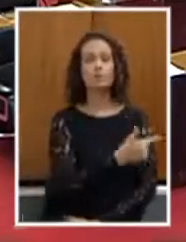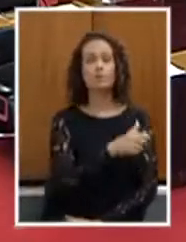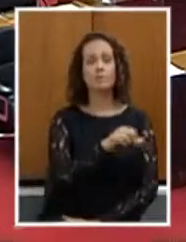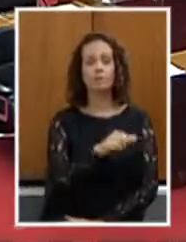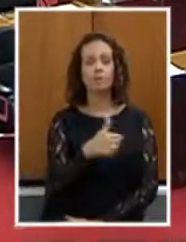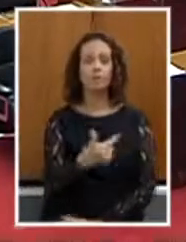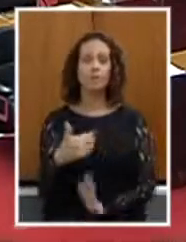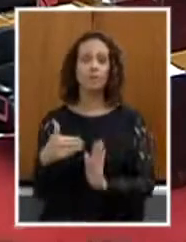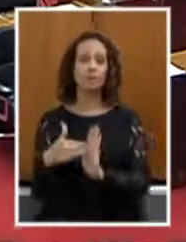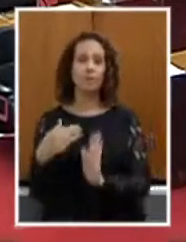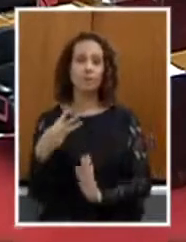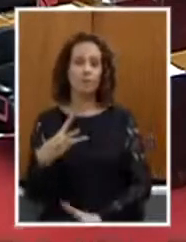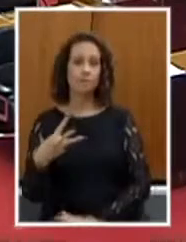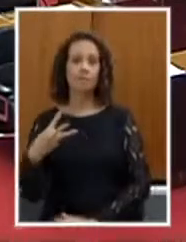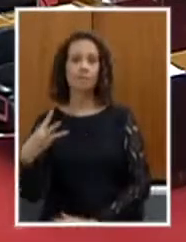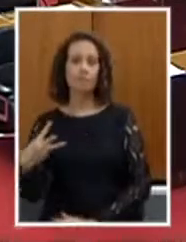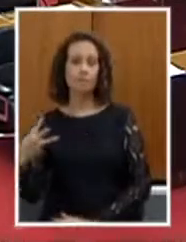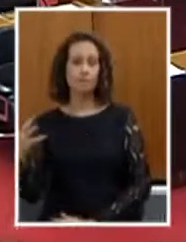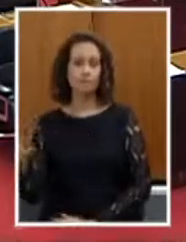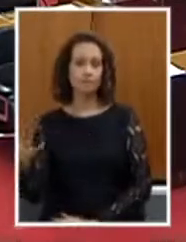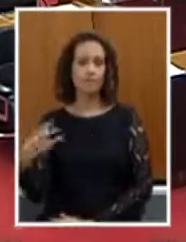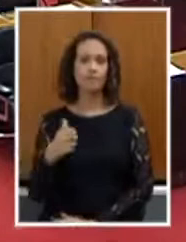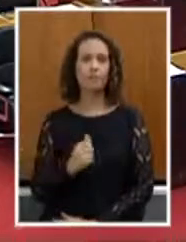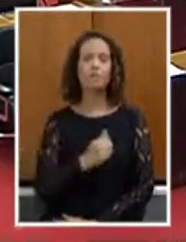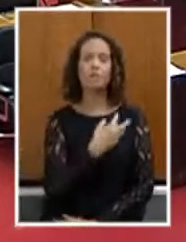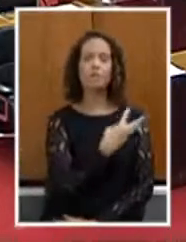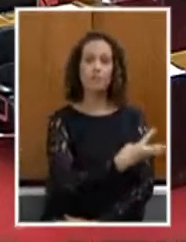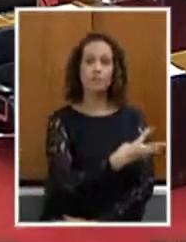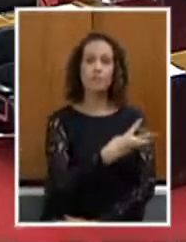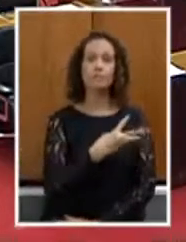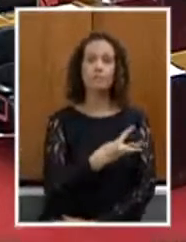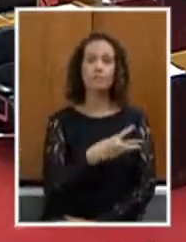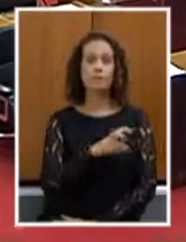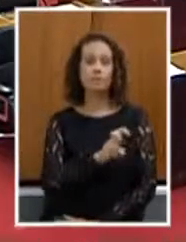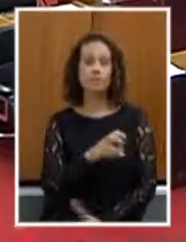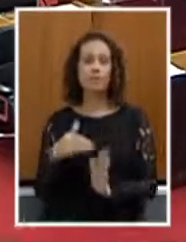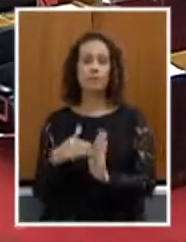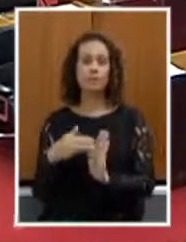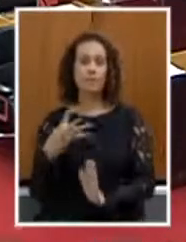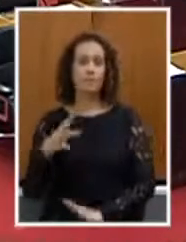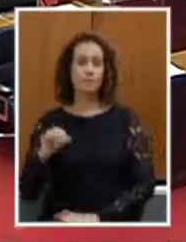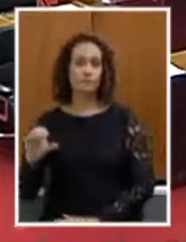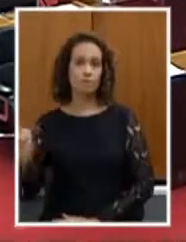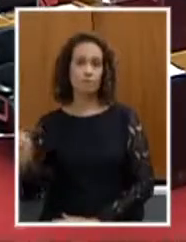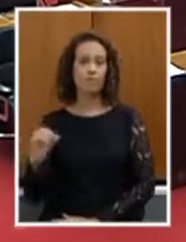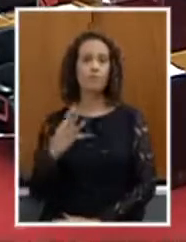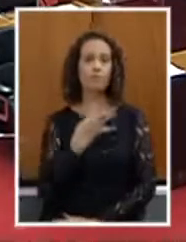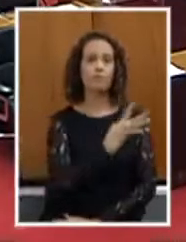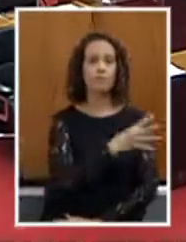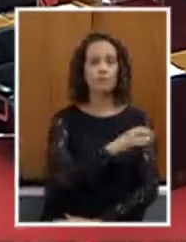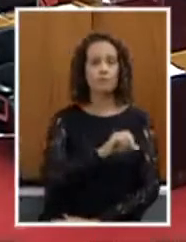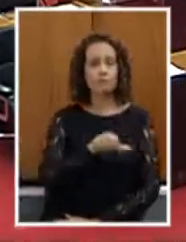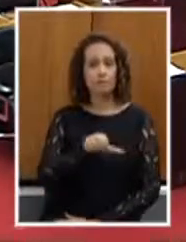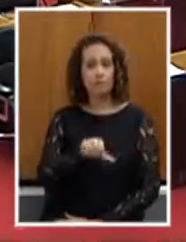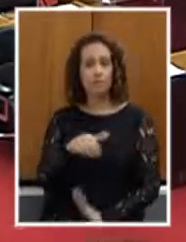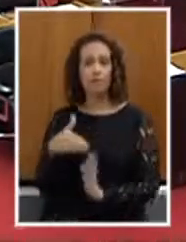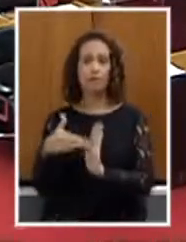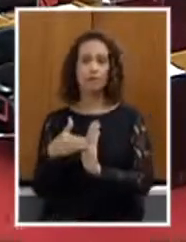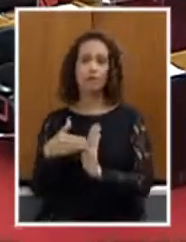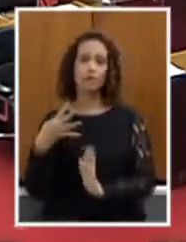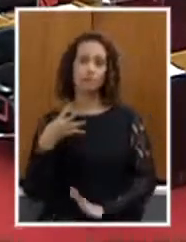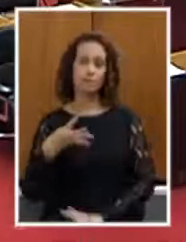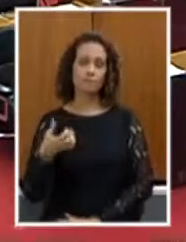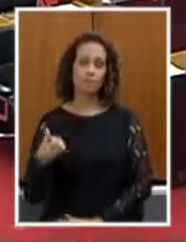292 a 333, 335 a 400, 409